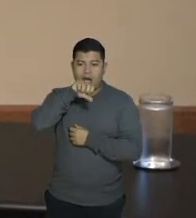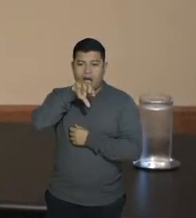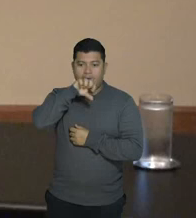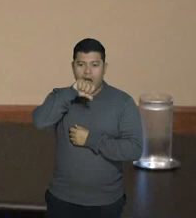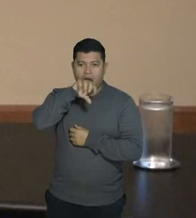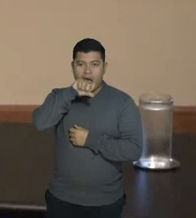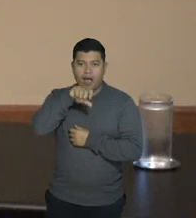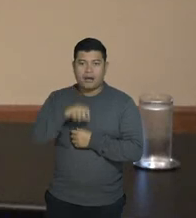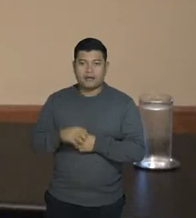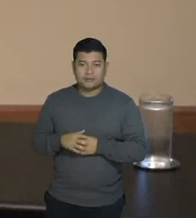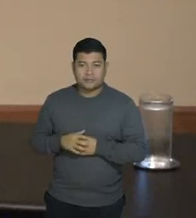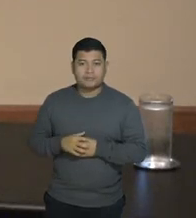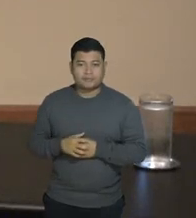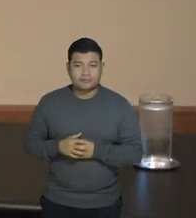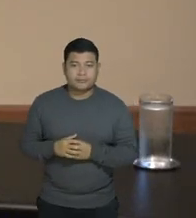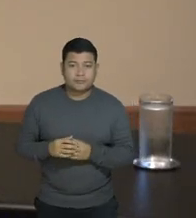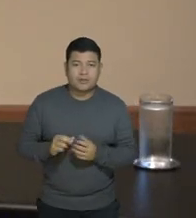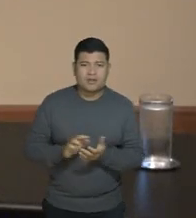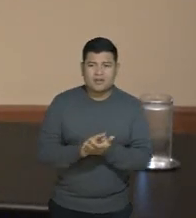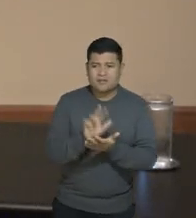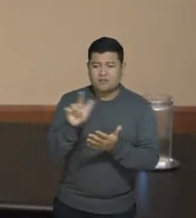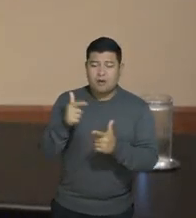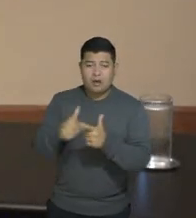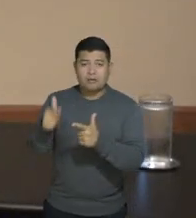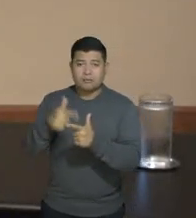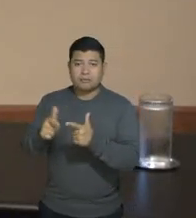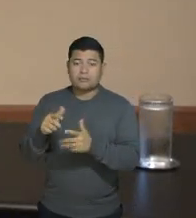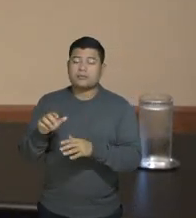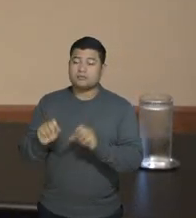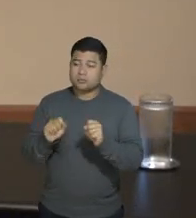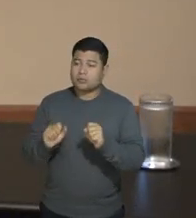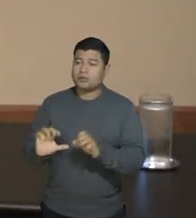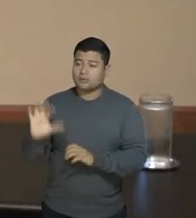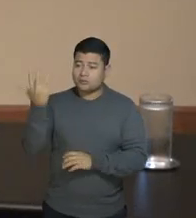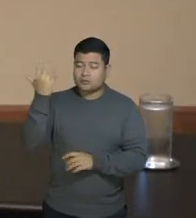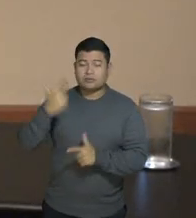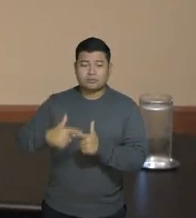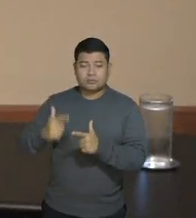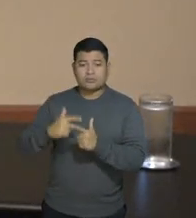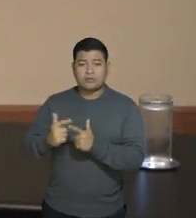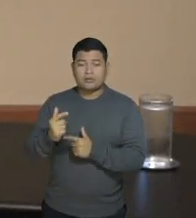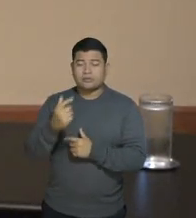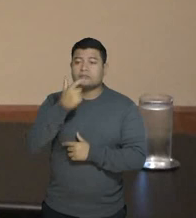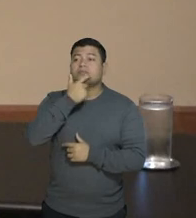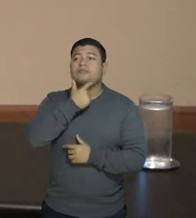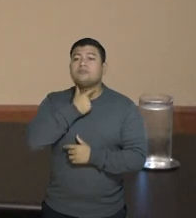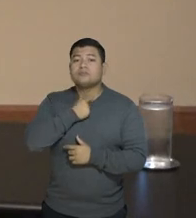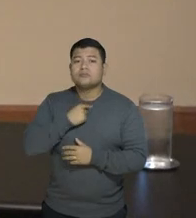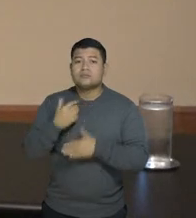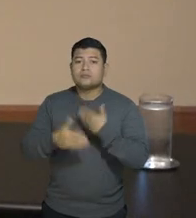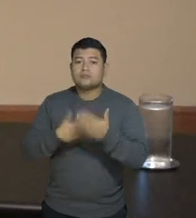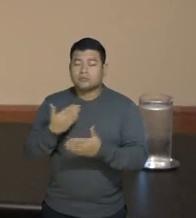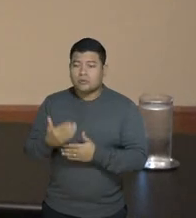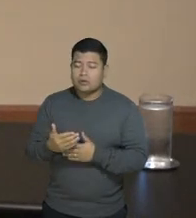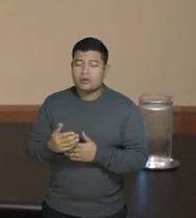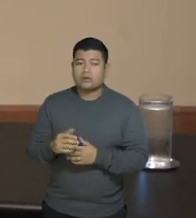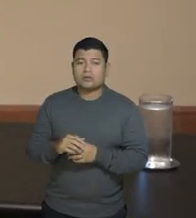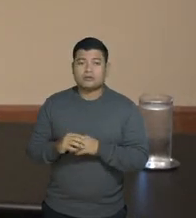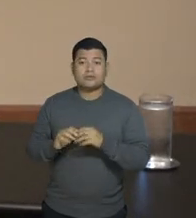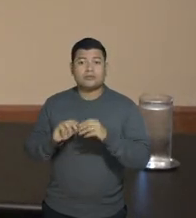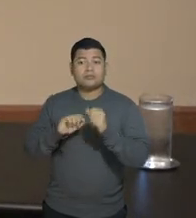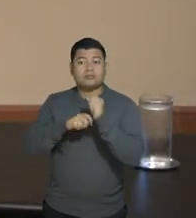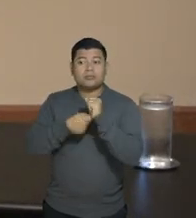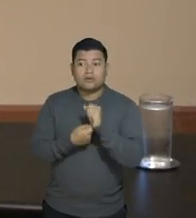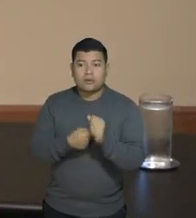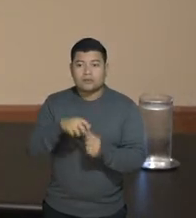de causas. Uma delas é uma adenoide aumentada, amígdala aumentada, que faz um bloqueio do fator respiratório e que pode causar